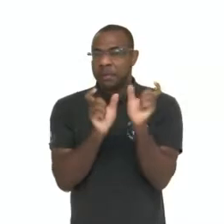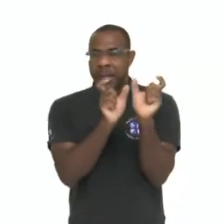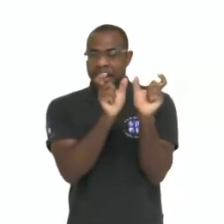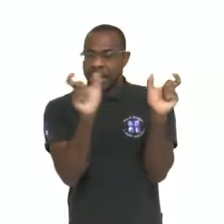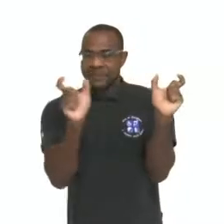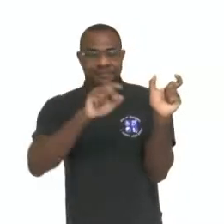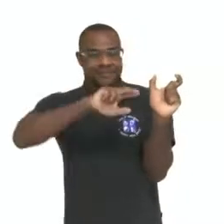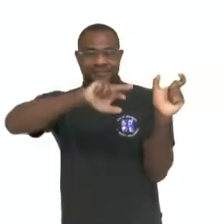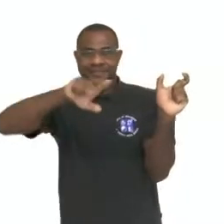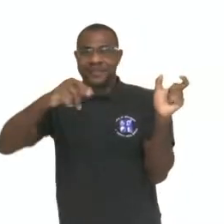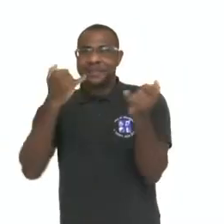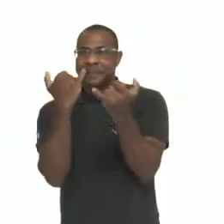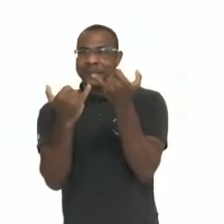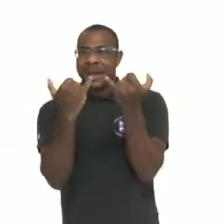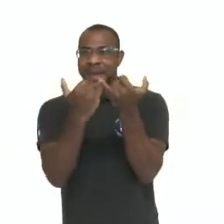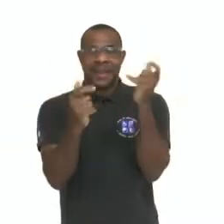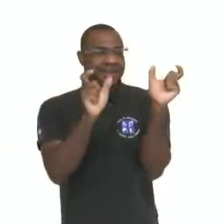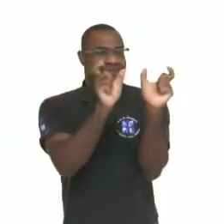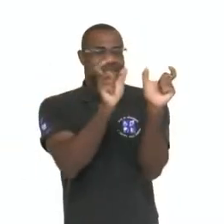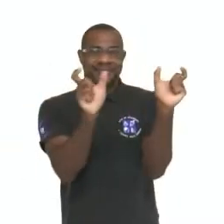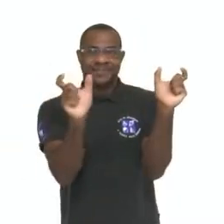existem muita similaridade,